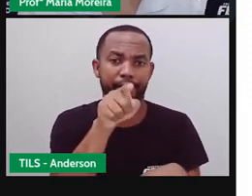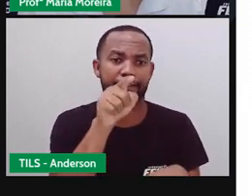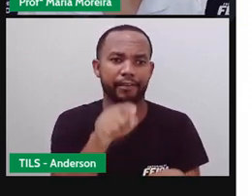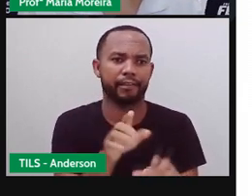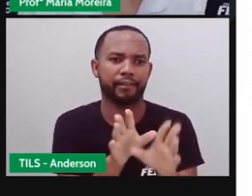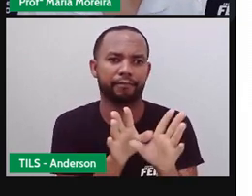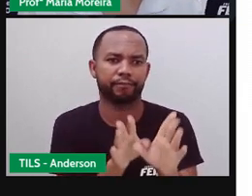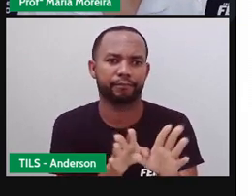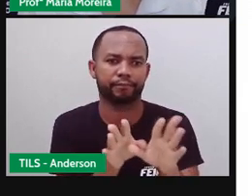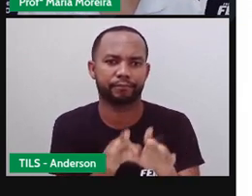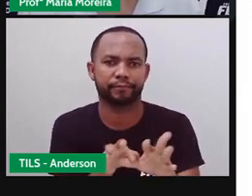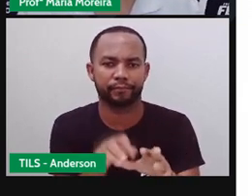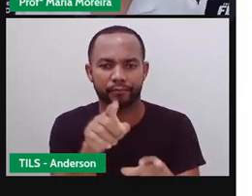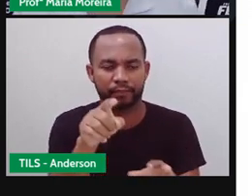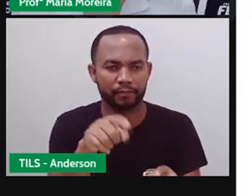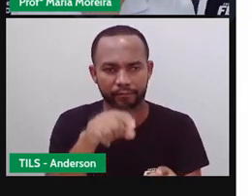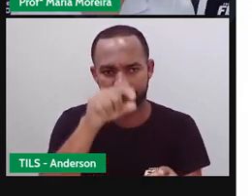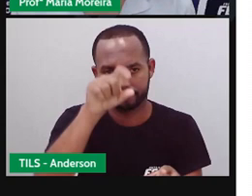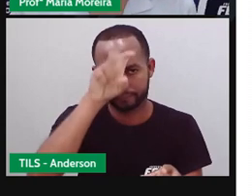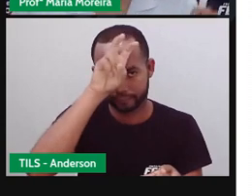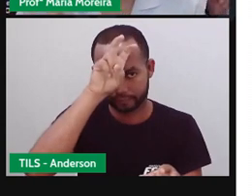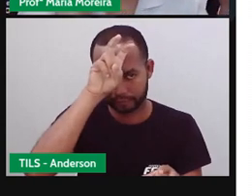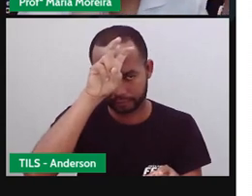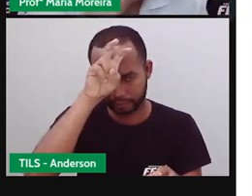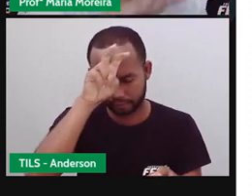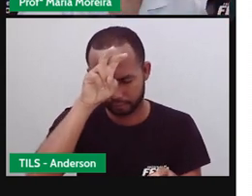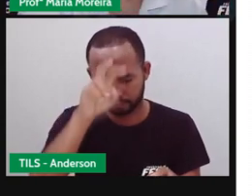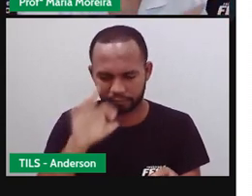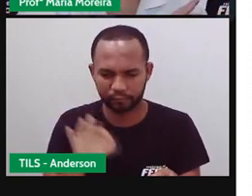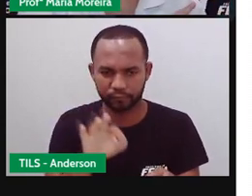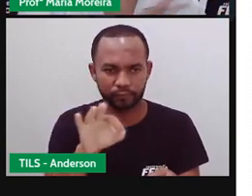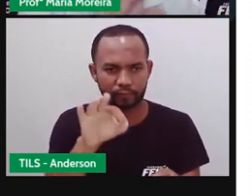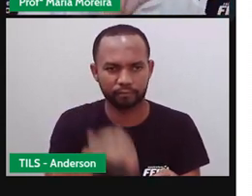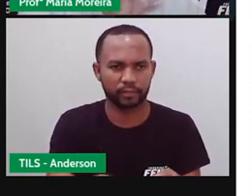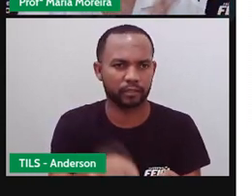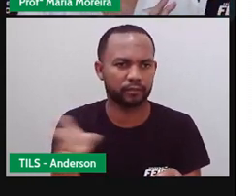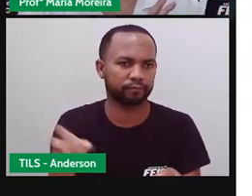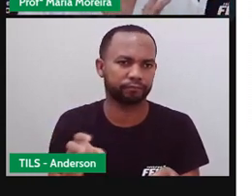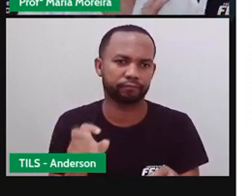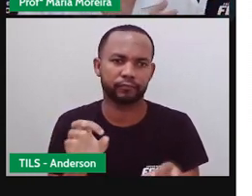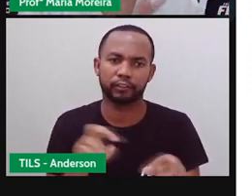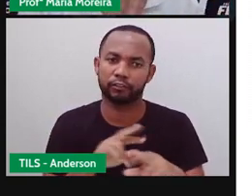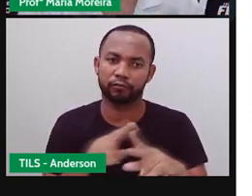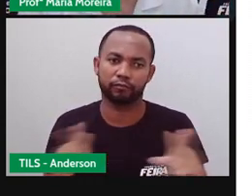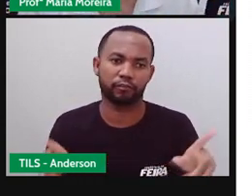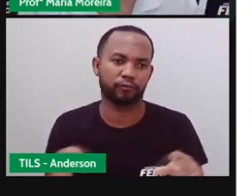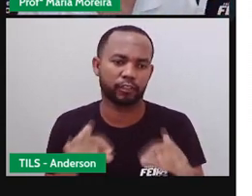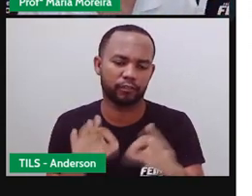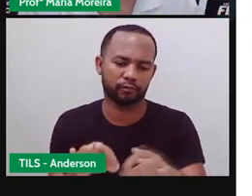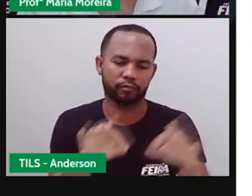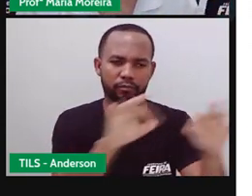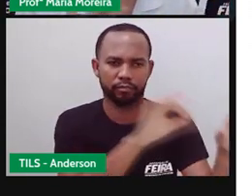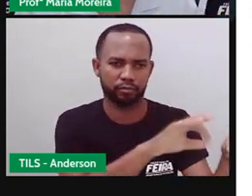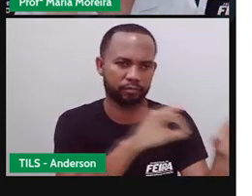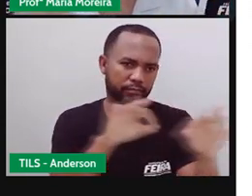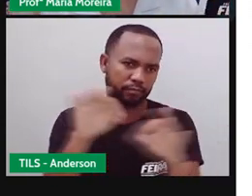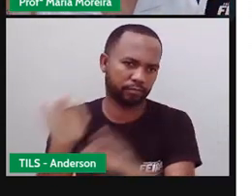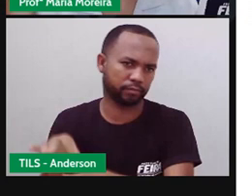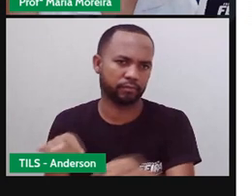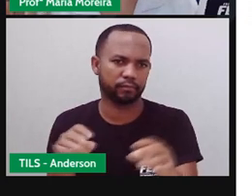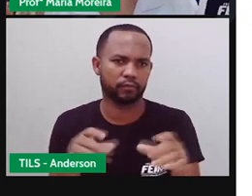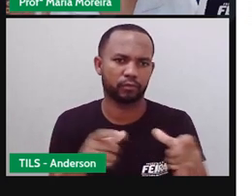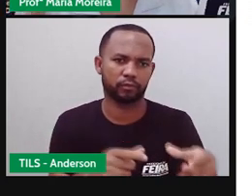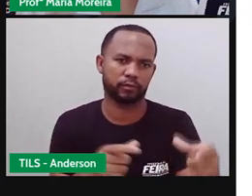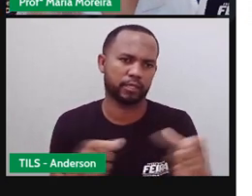quem do que os insetos eles vão Aço eu tinha deles viagem e acabam levando o pólen aí para uma